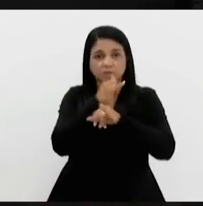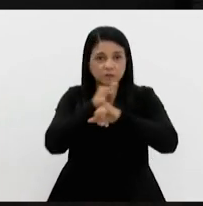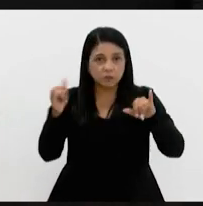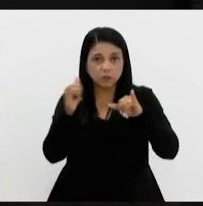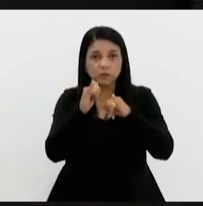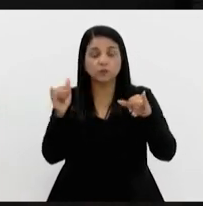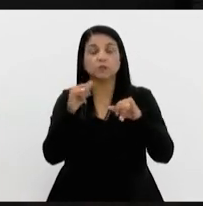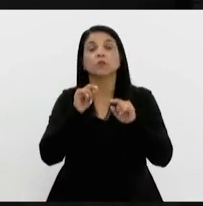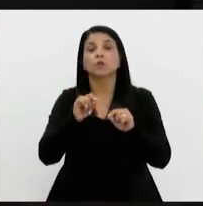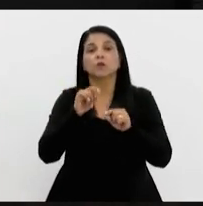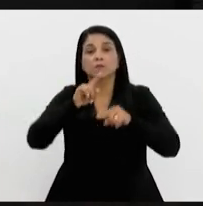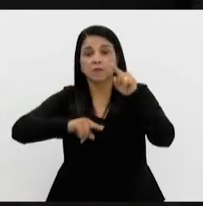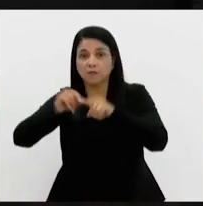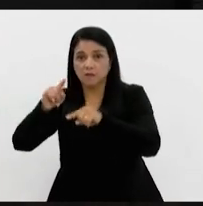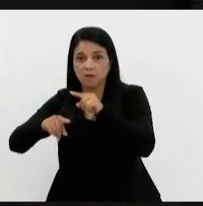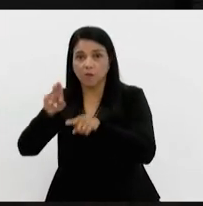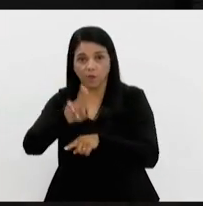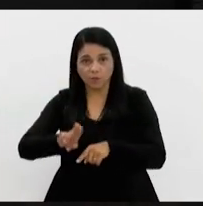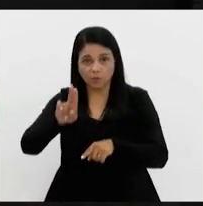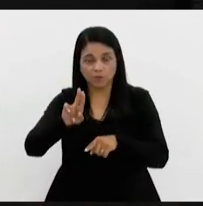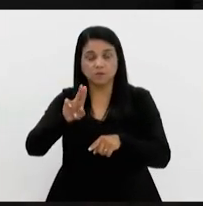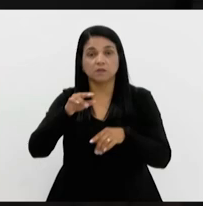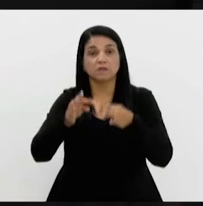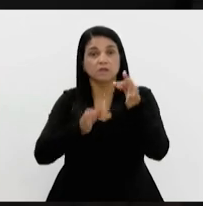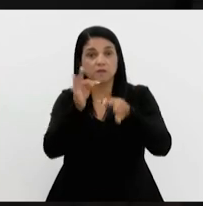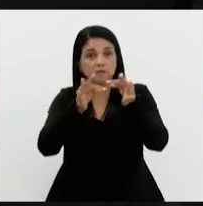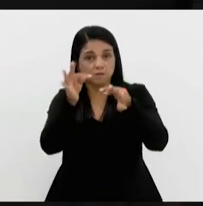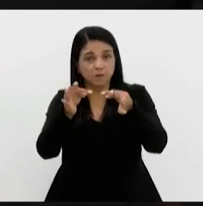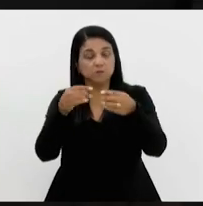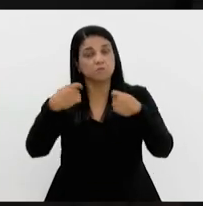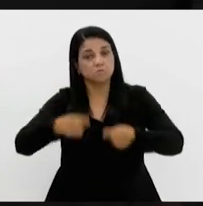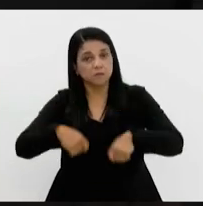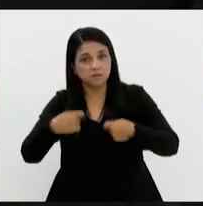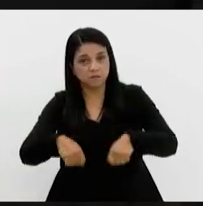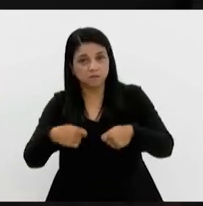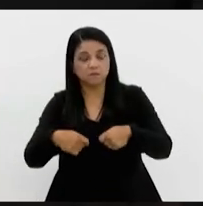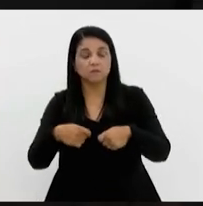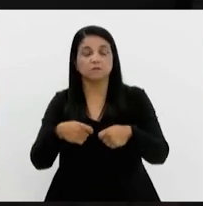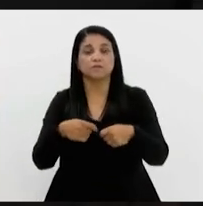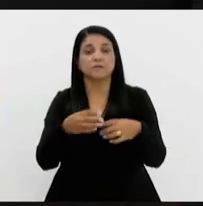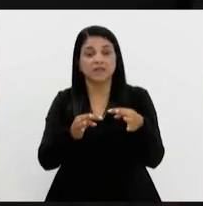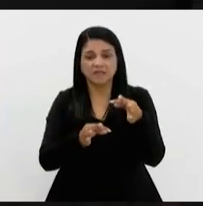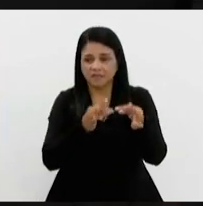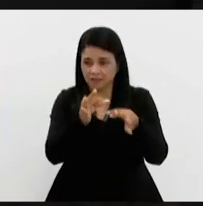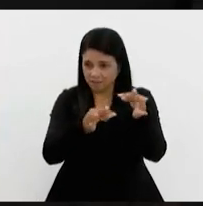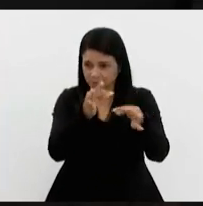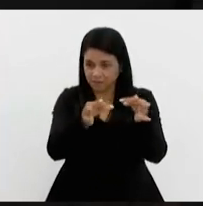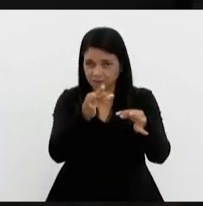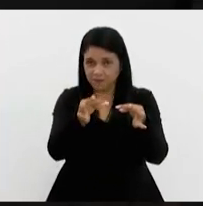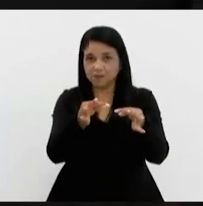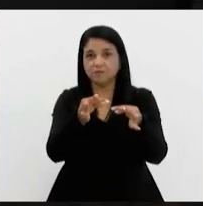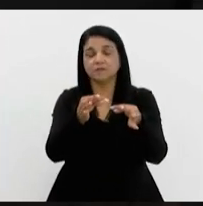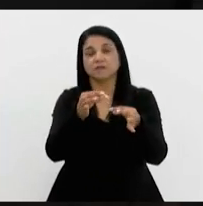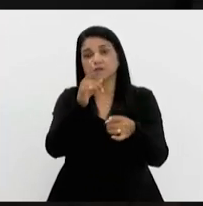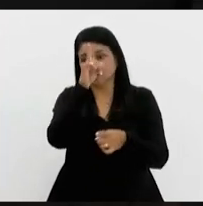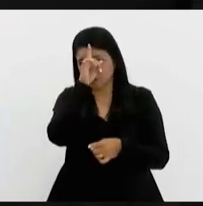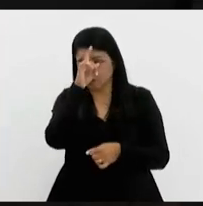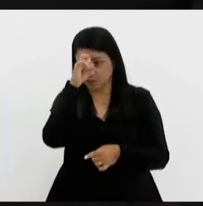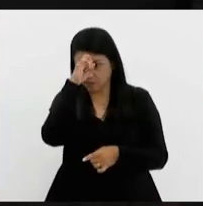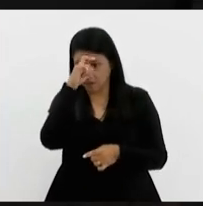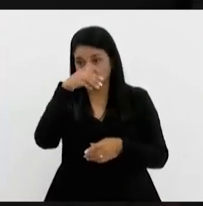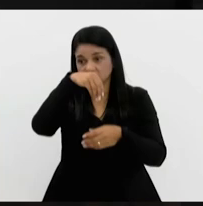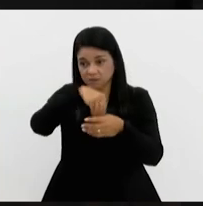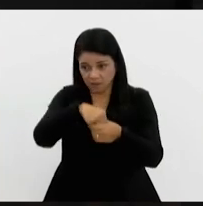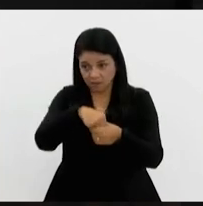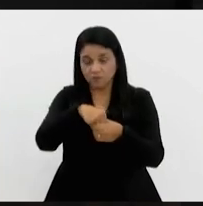utilizam equipamentos ou tratamentos necessários a procedimentos terapêuticos para unidade consumidora onde resida